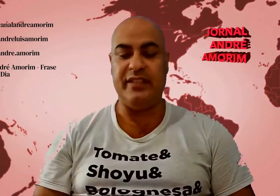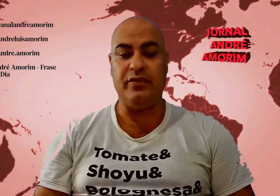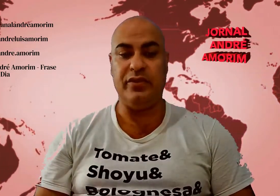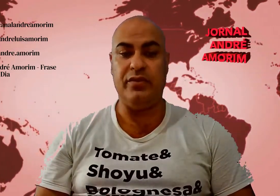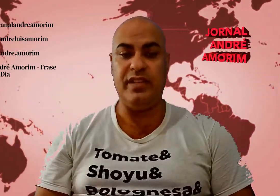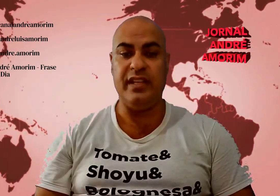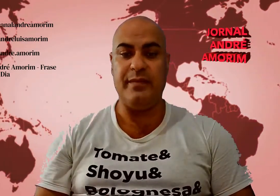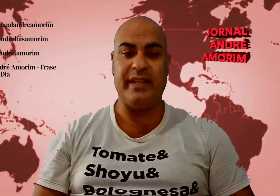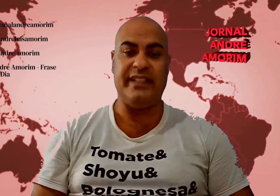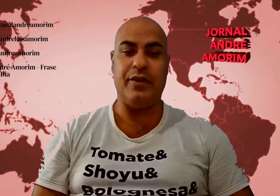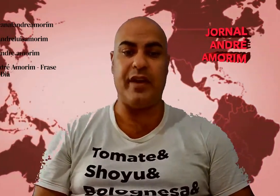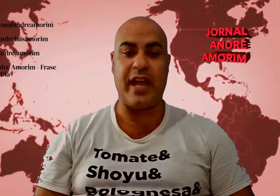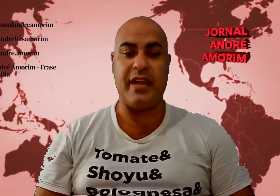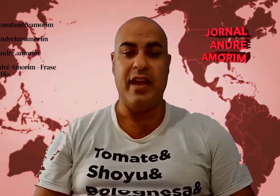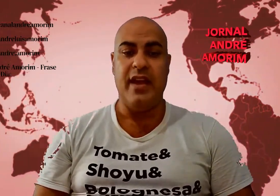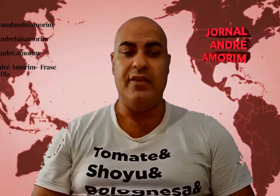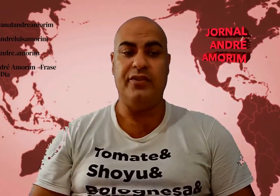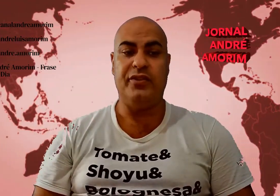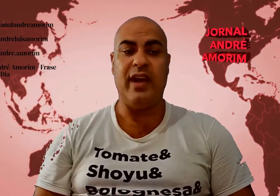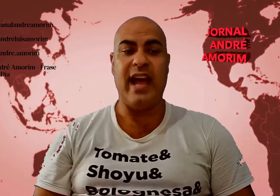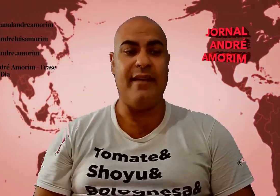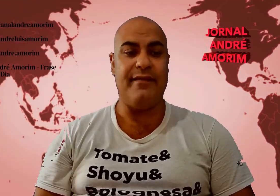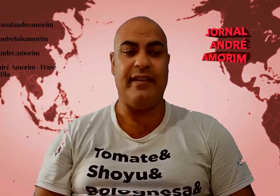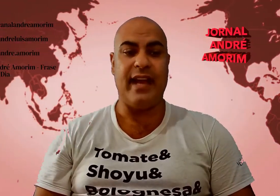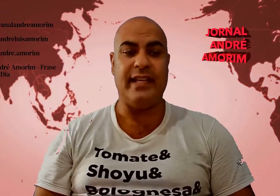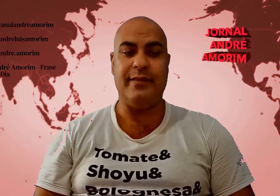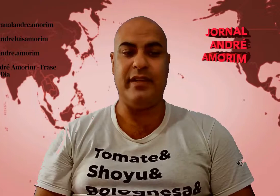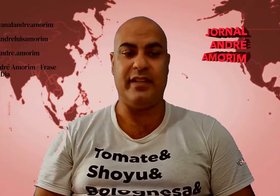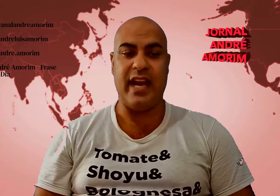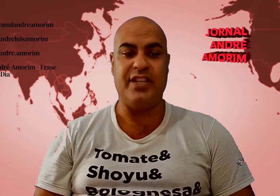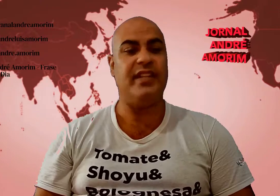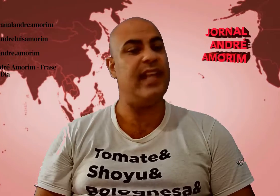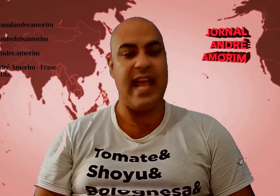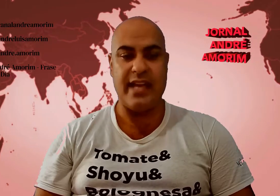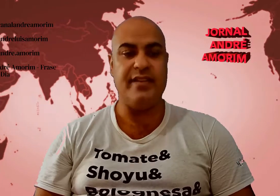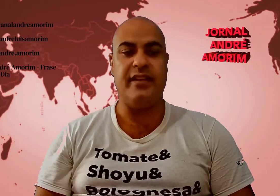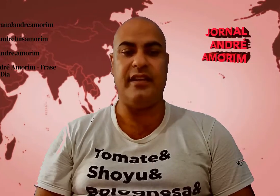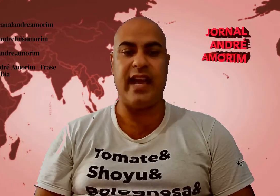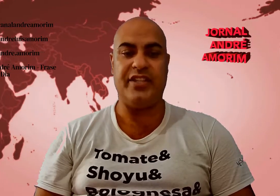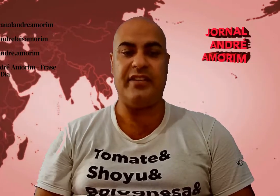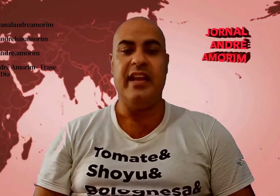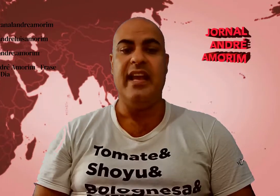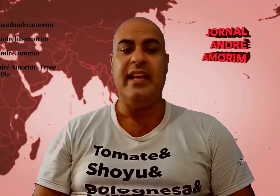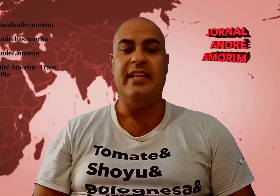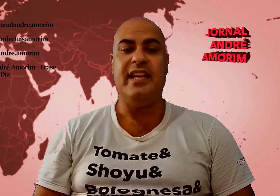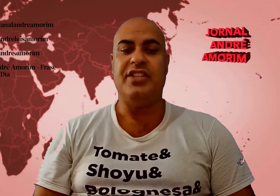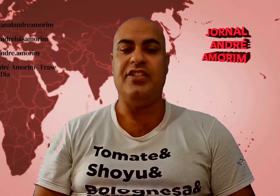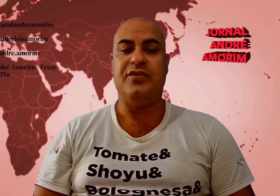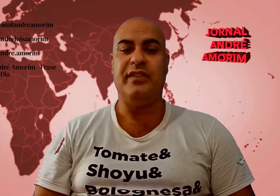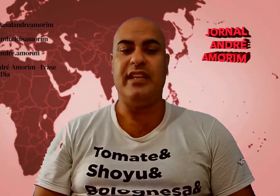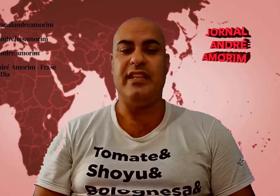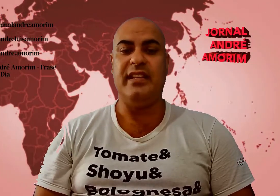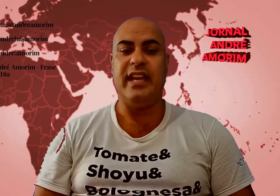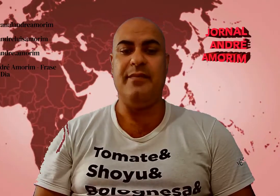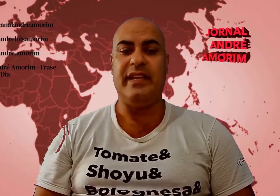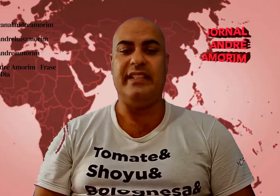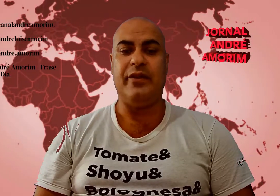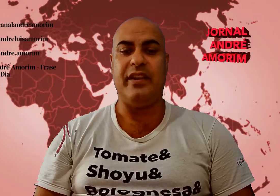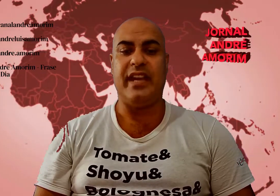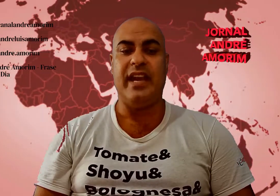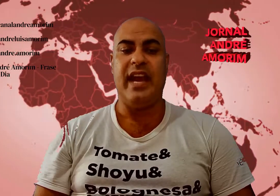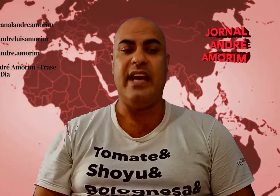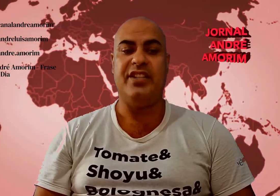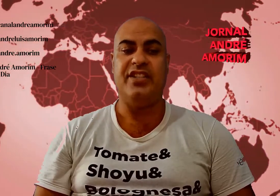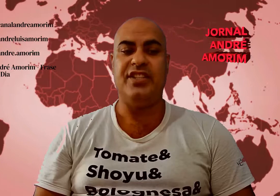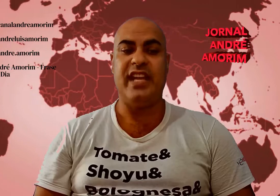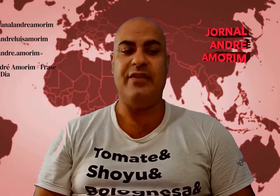realidade parecida, eu não sou ninguém para ser alguém. Eu sou a Rafa. A Kim Kardashian é a Kim Kardashian. E a gente nunca é ninguém para